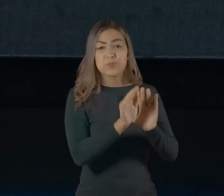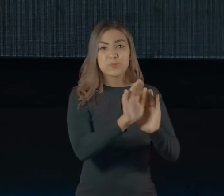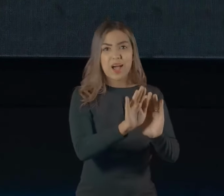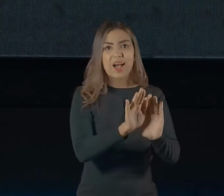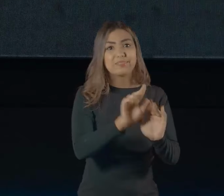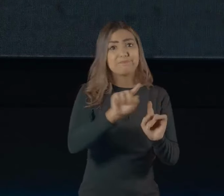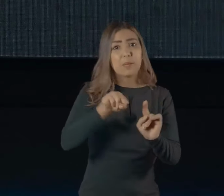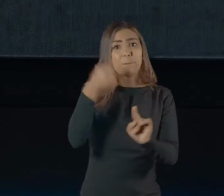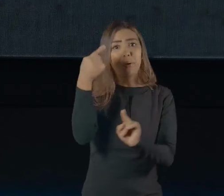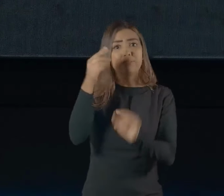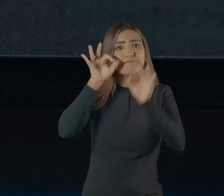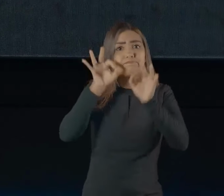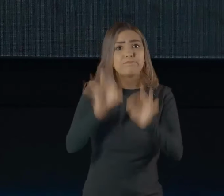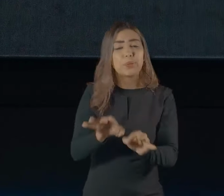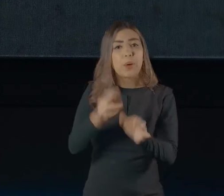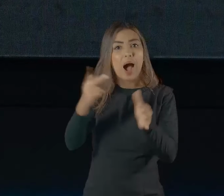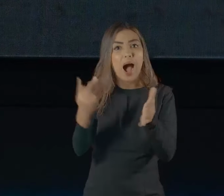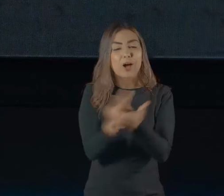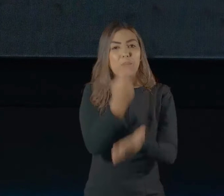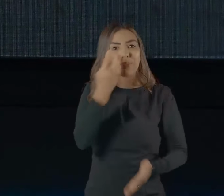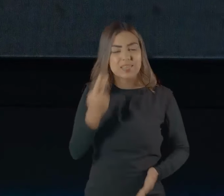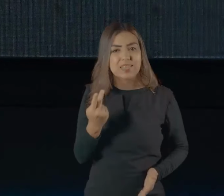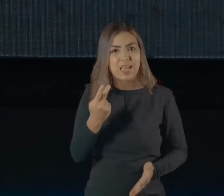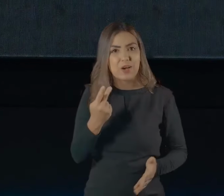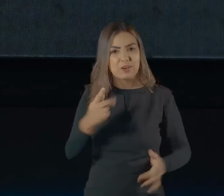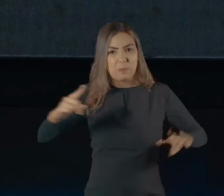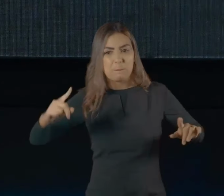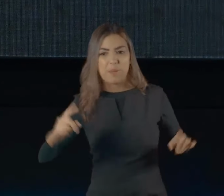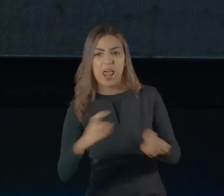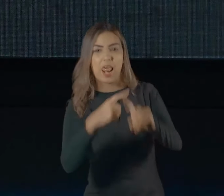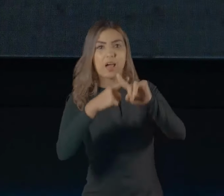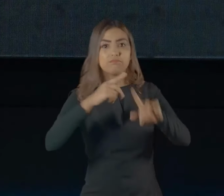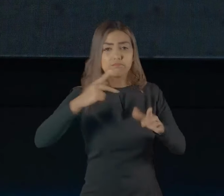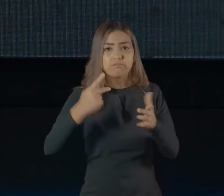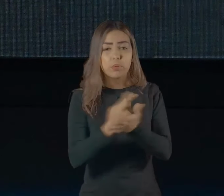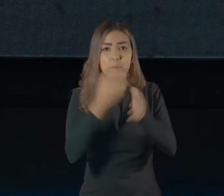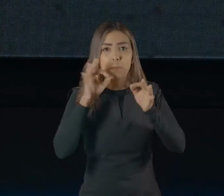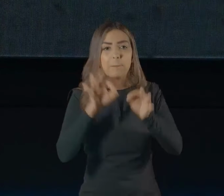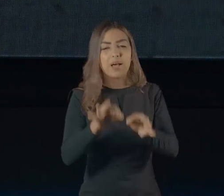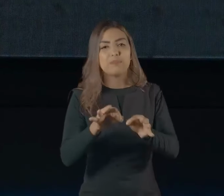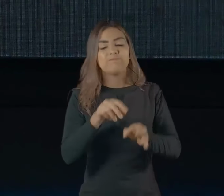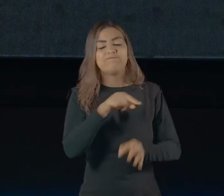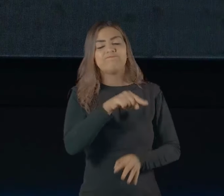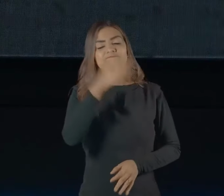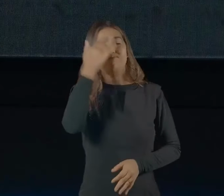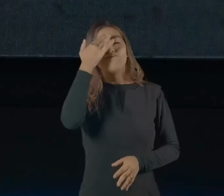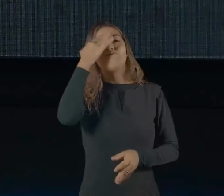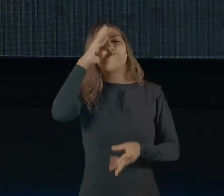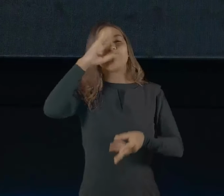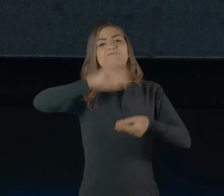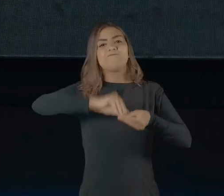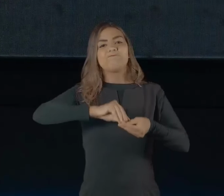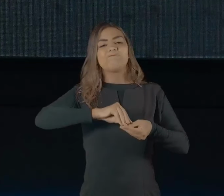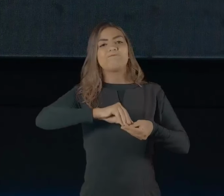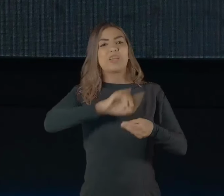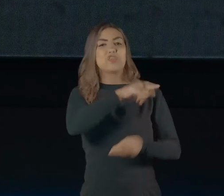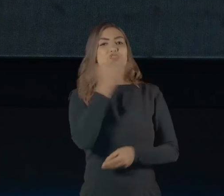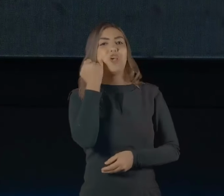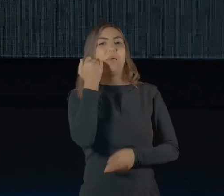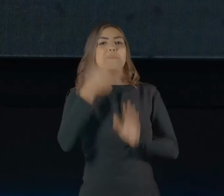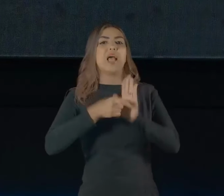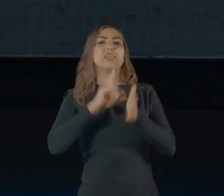levaram todo mundo, Nabucodonosor já sabia de Jeremias. Então ele deu honra para Jeremias,